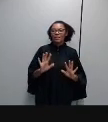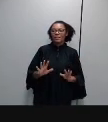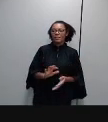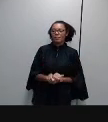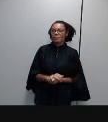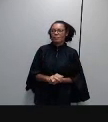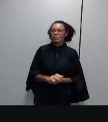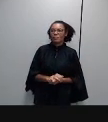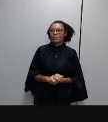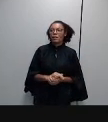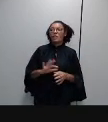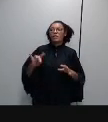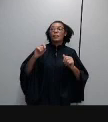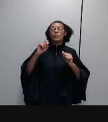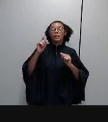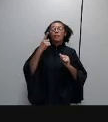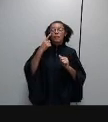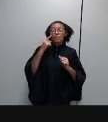sobre